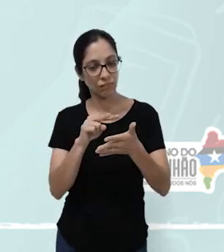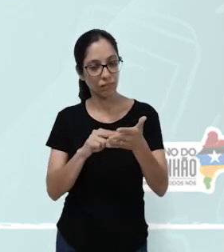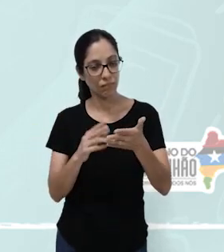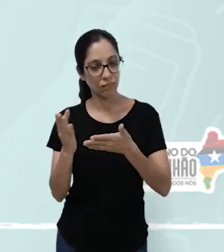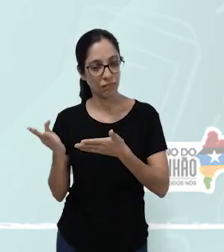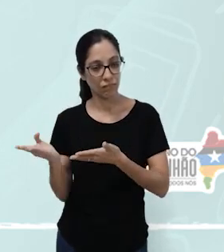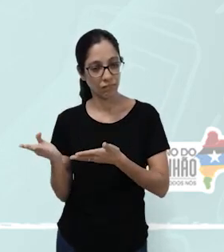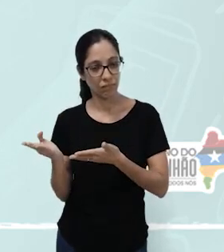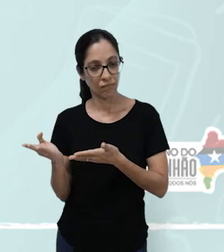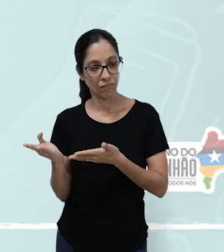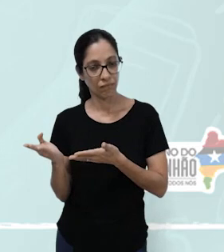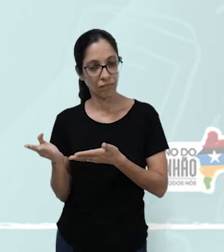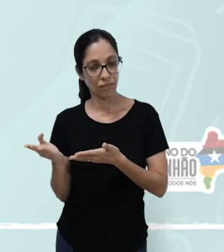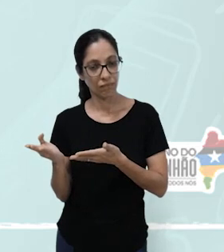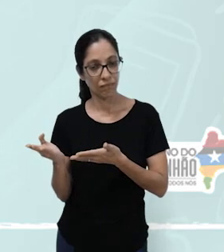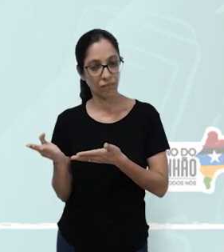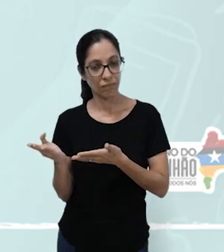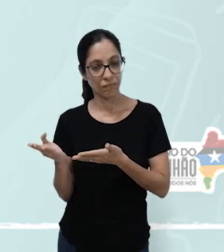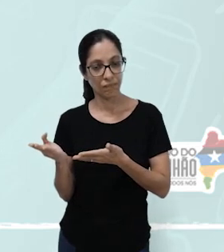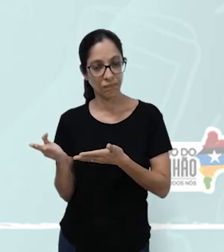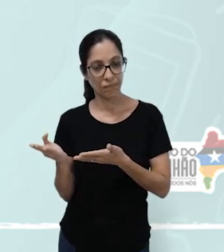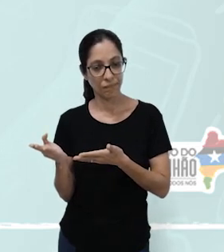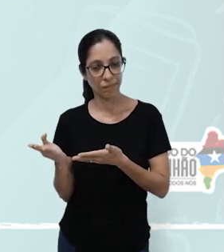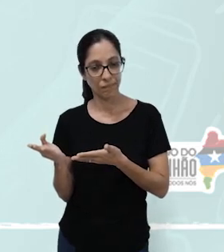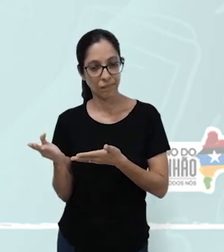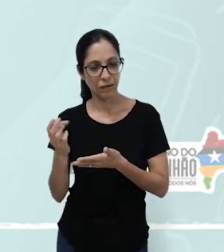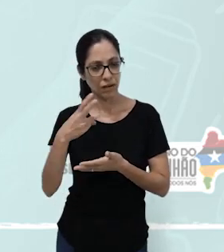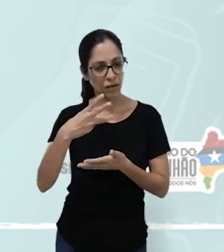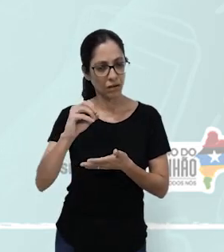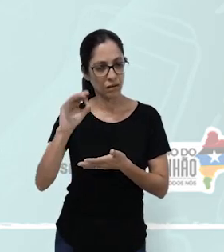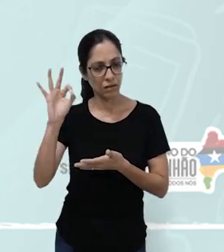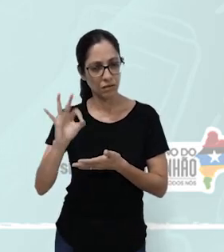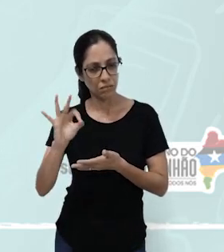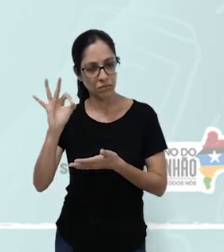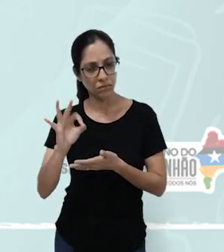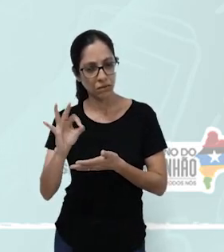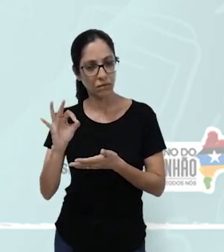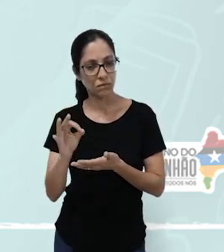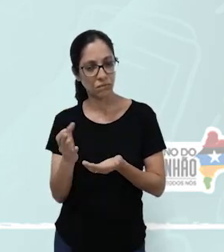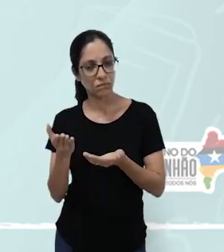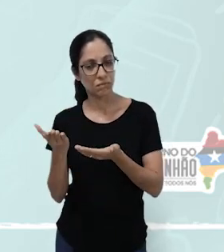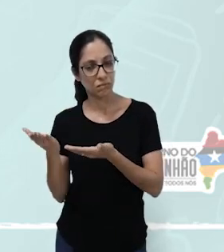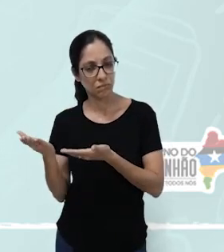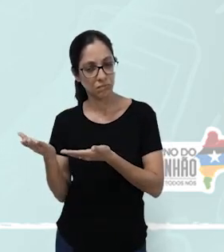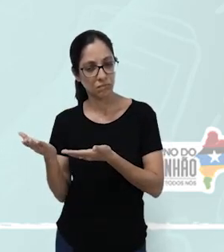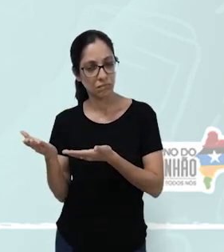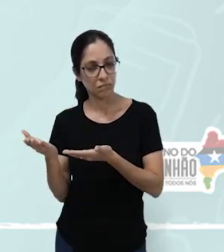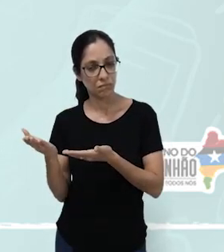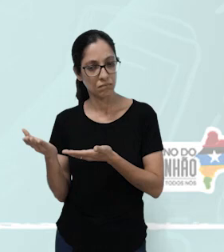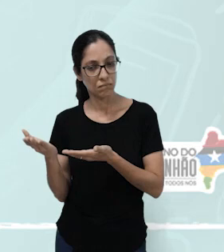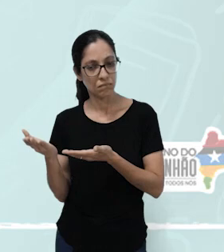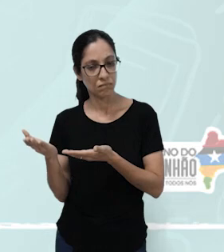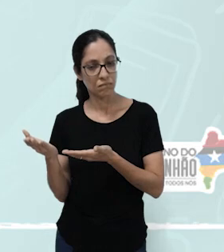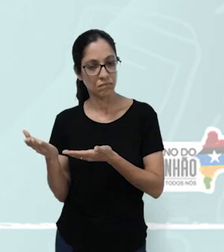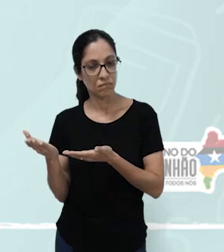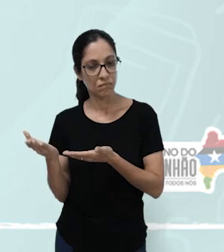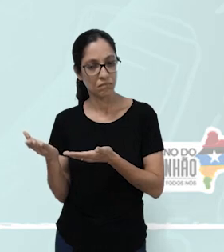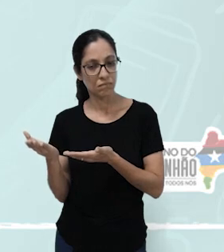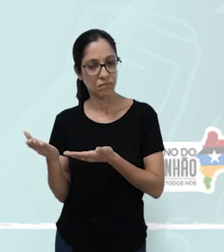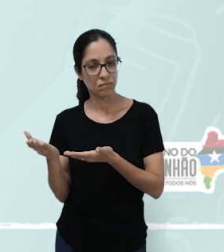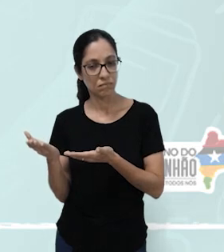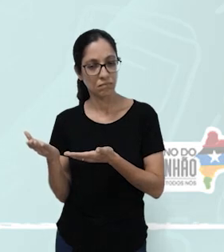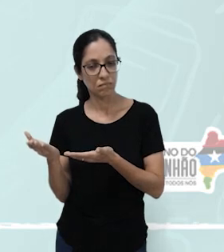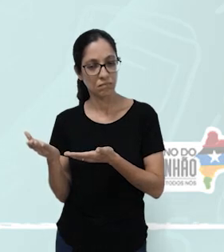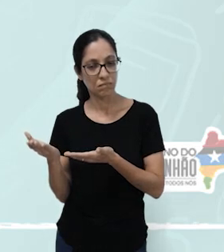bebidas alcoólicas. Por sua vez, mais de 30% de todas as lesões atendidas pelos hospitais do